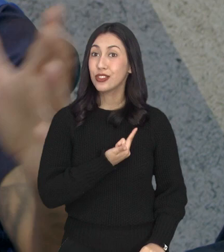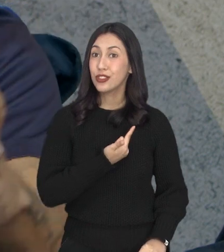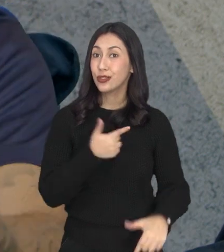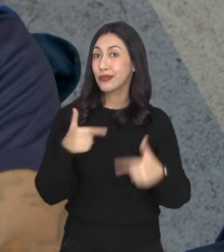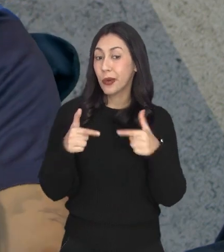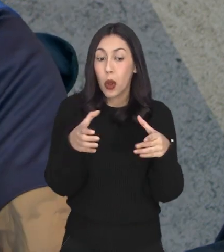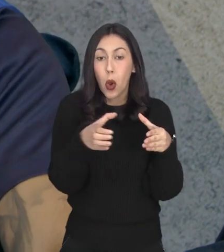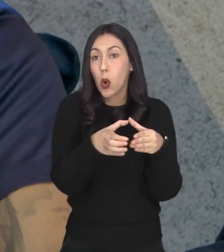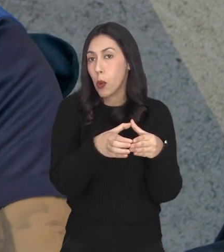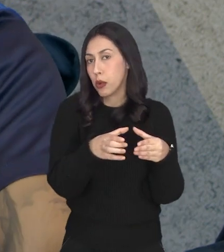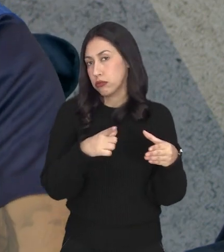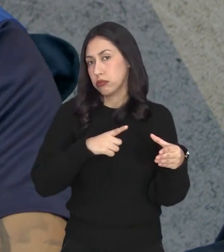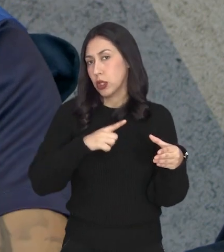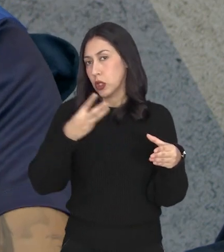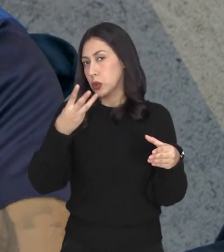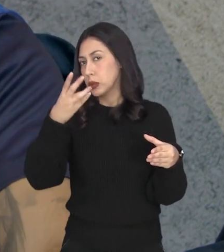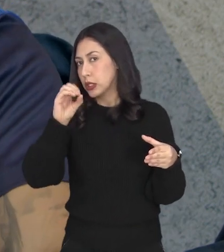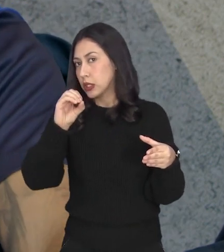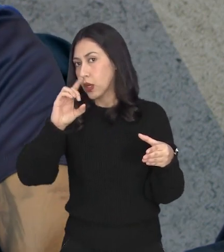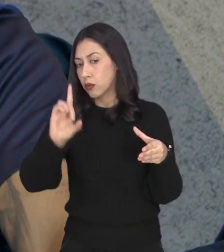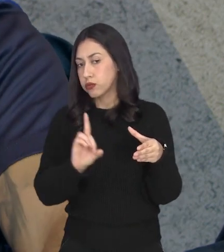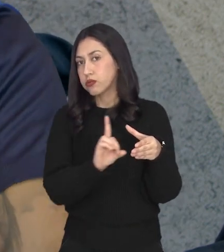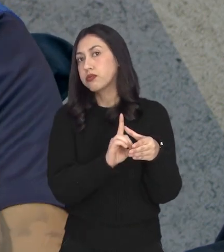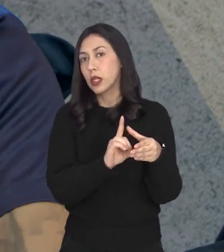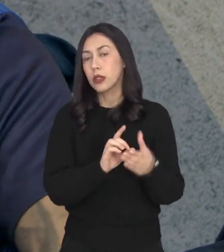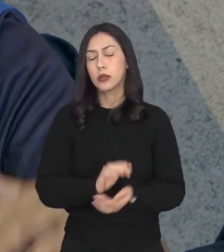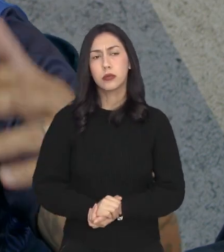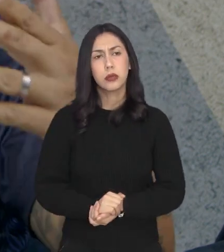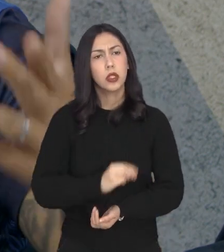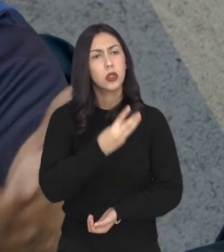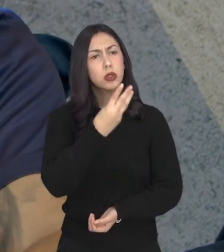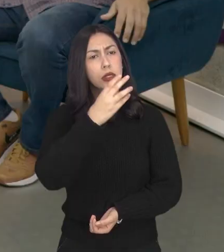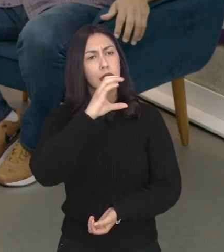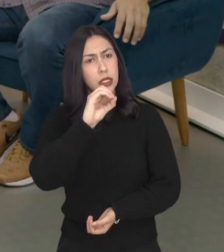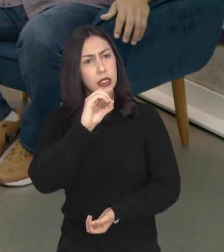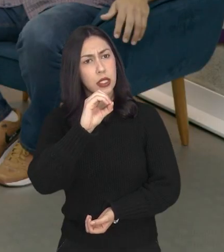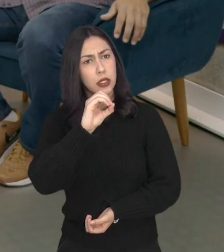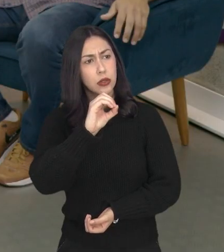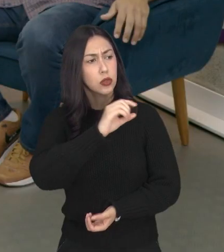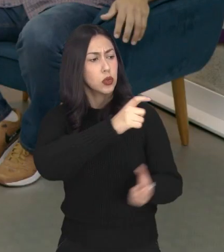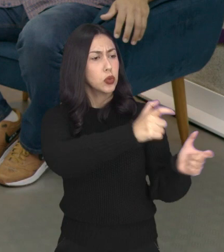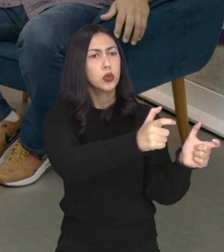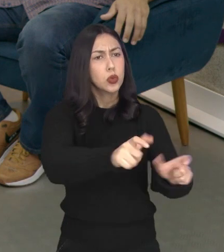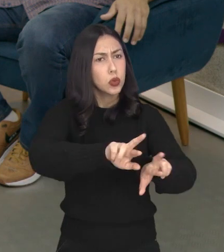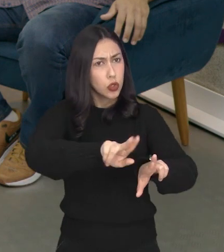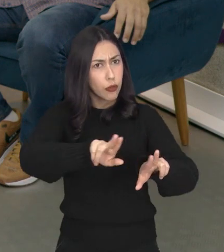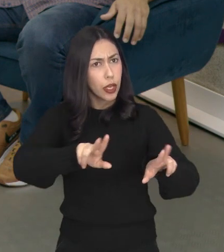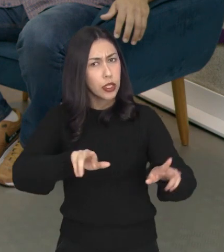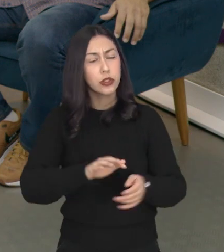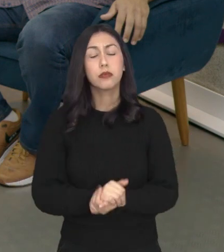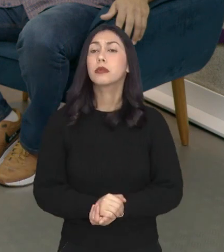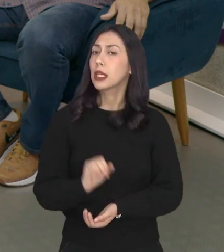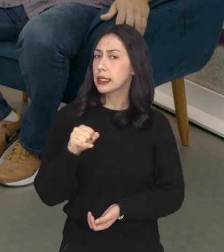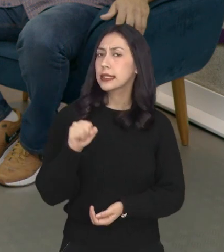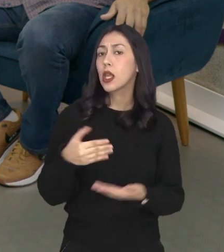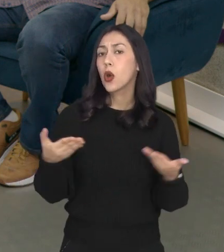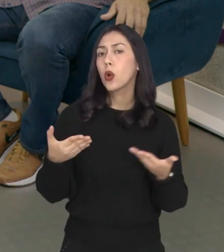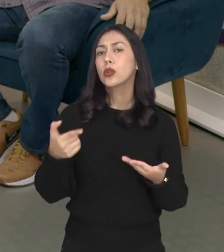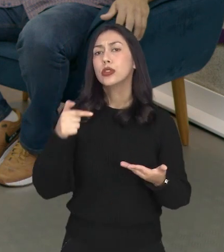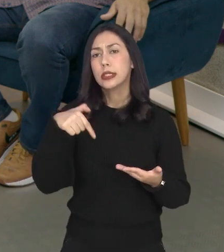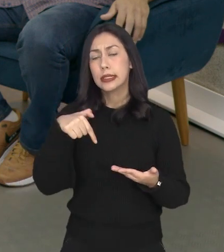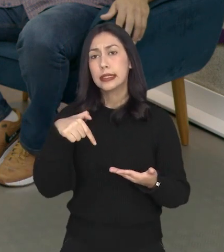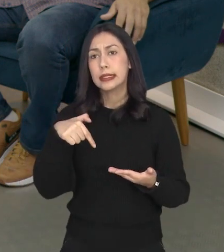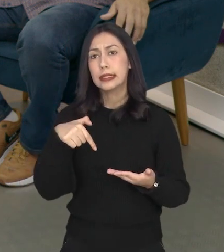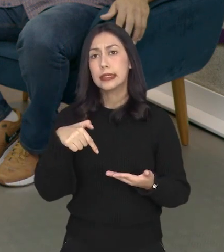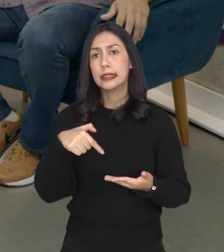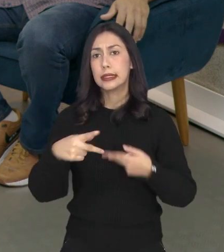com uma quantia. Eu tenho 30 atletas dentro do elenco. Porém, esses 30 atletas, eles são de vários lugares. Com certeza. Hoje a gente disponibiliza